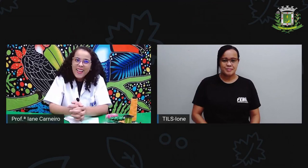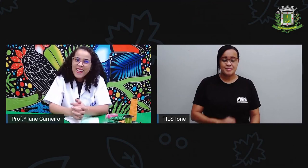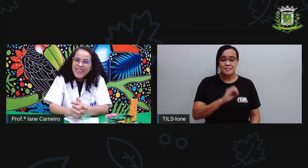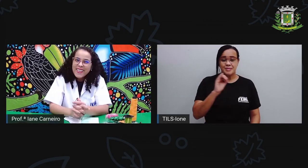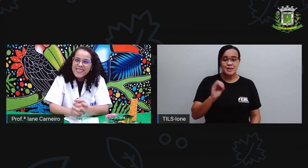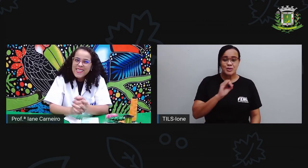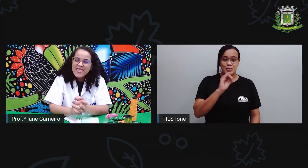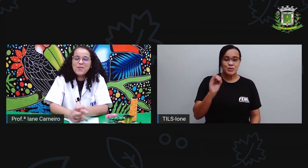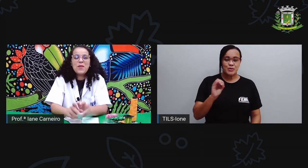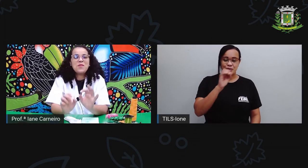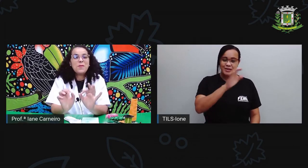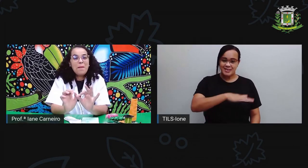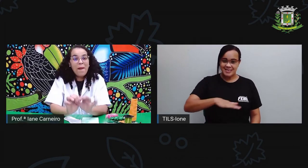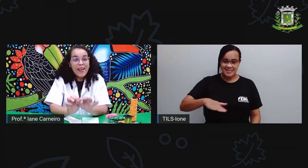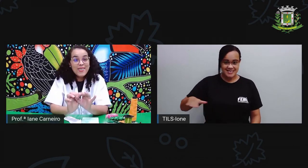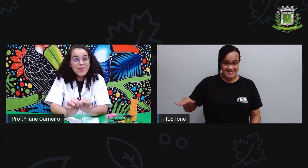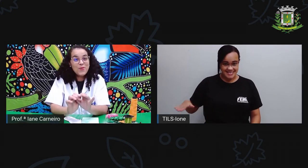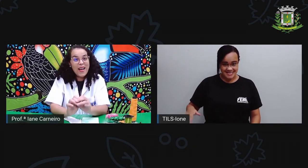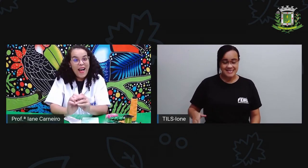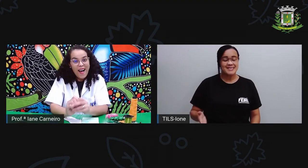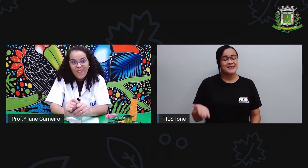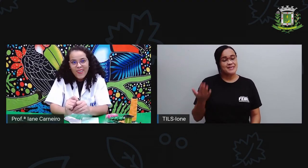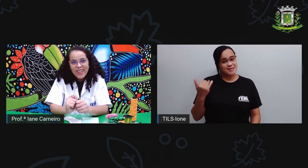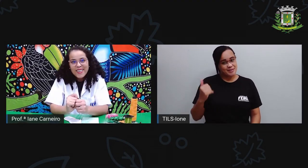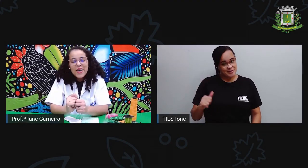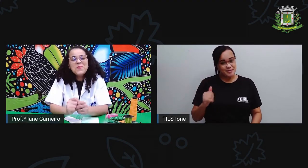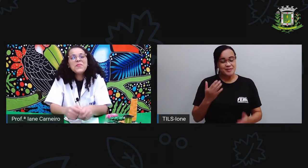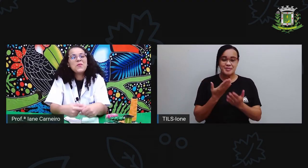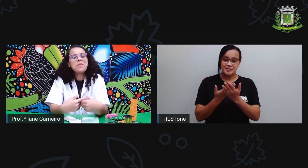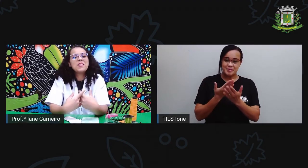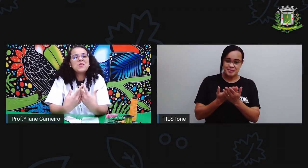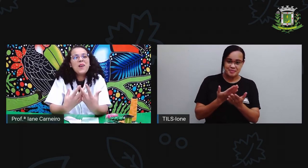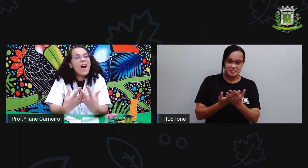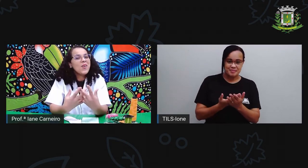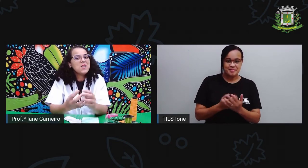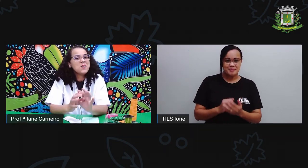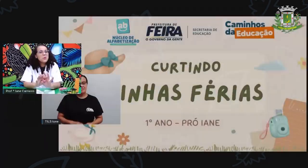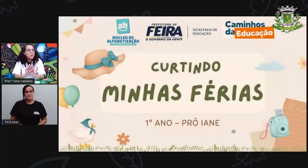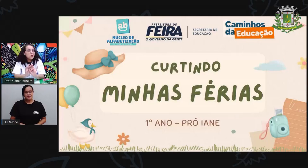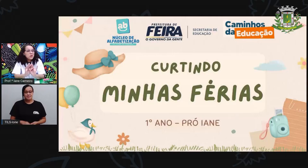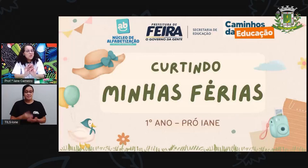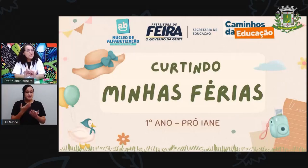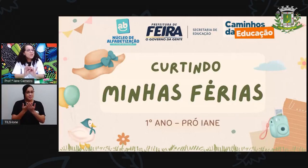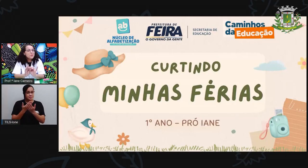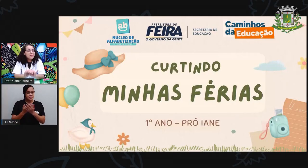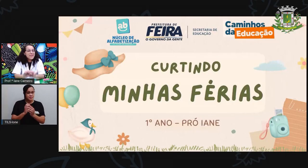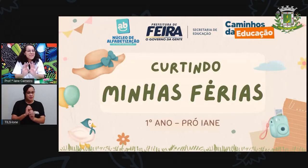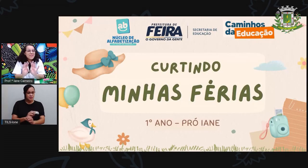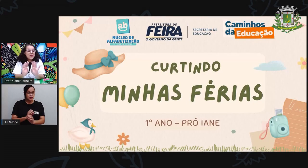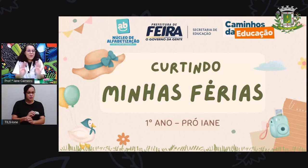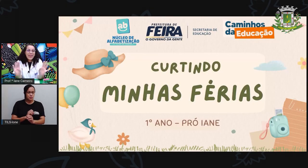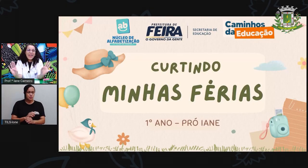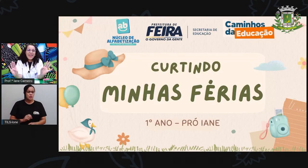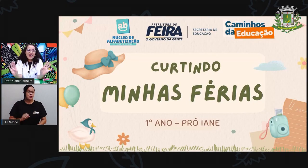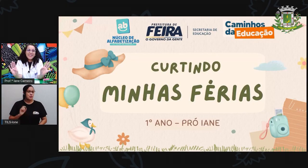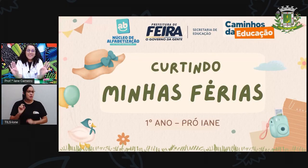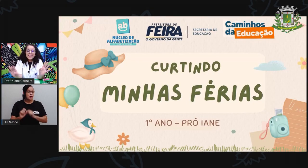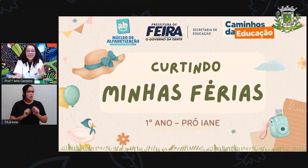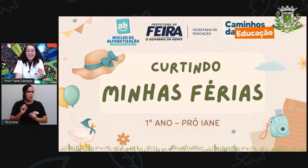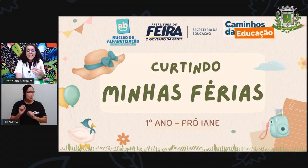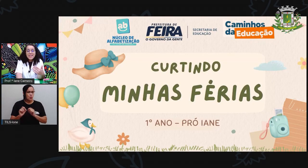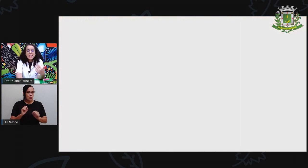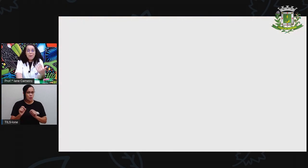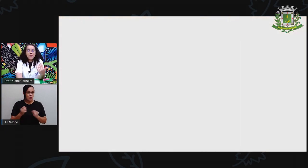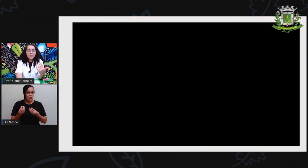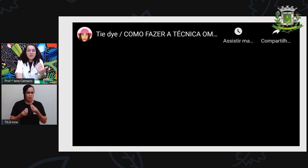Olá, crianças! Vamos para mais uma aula, né? Mais uma aula do Curtindo Minhas Férias,